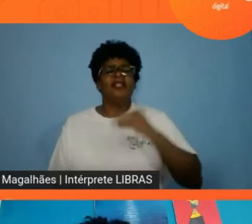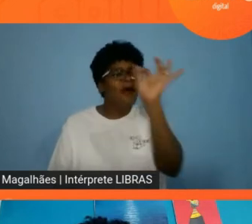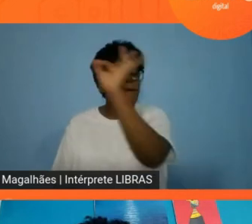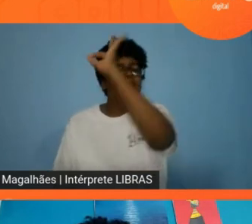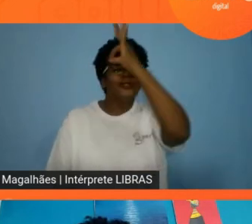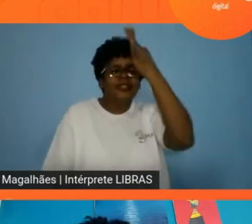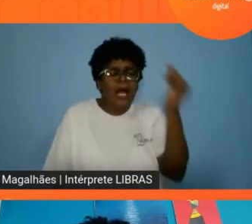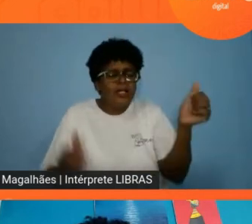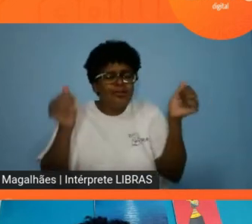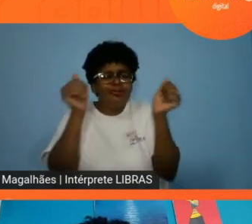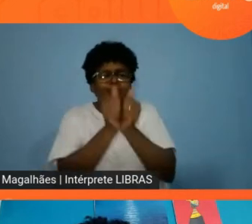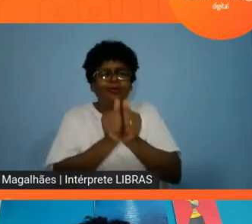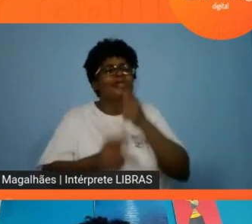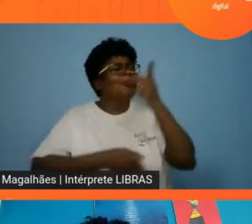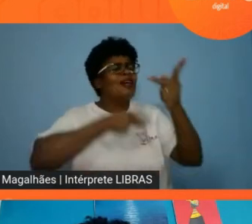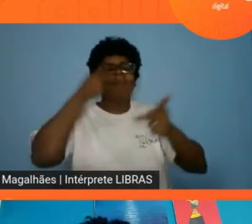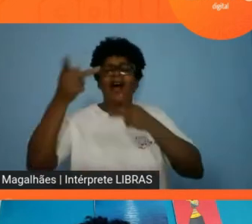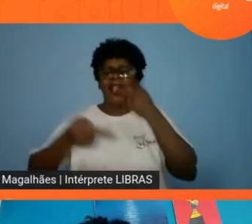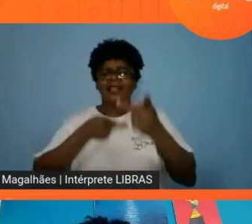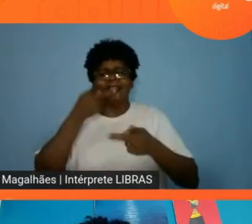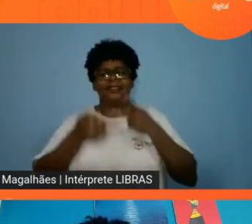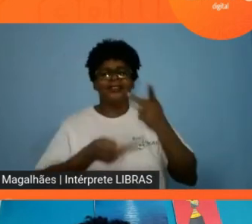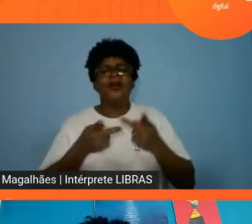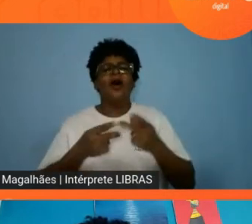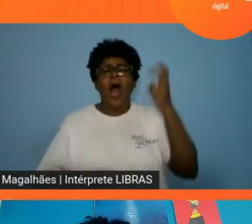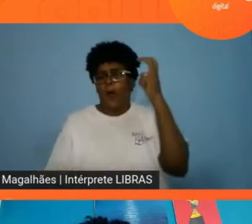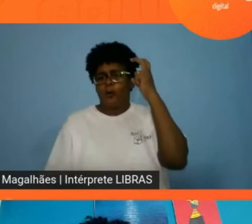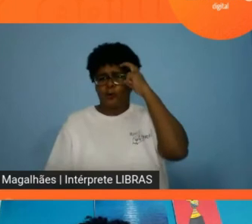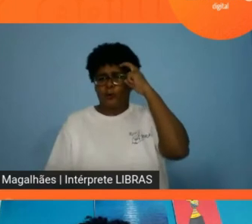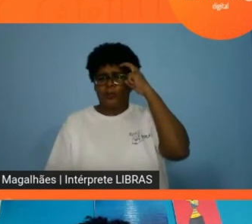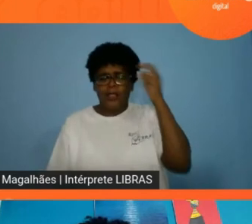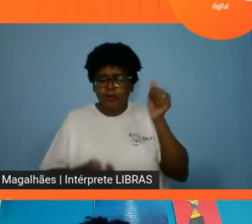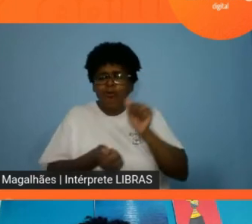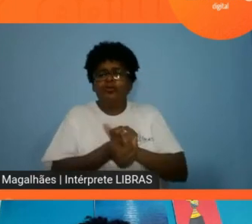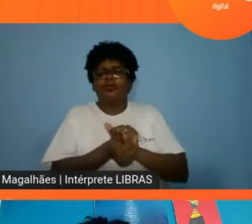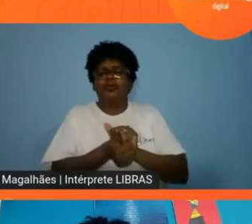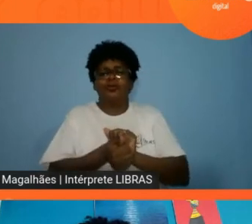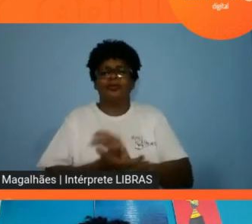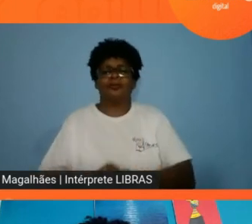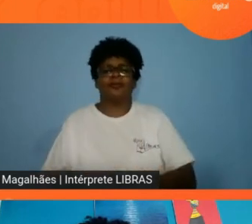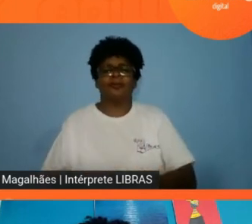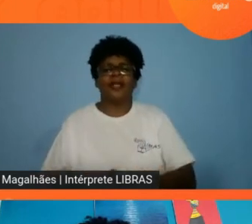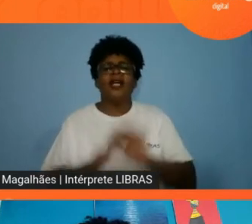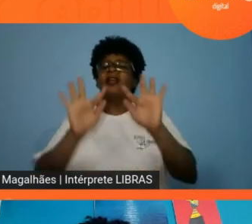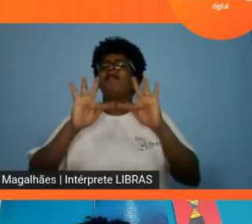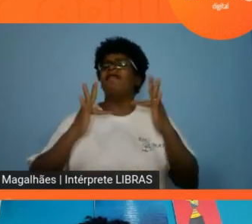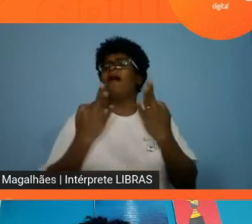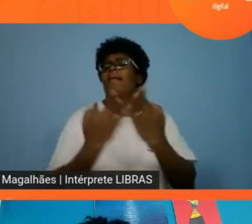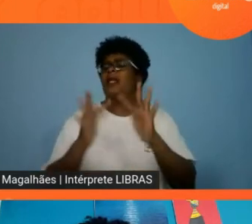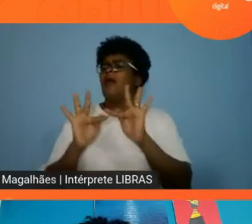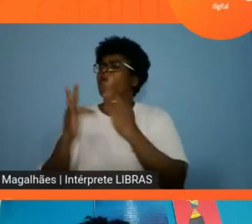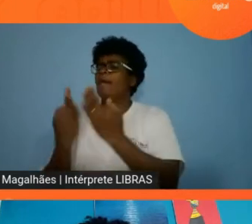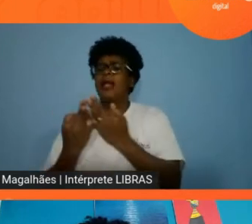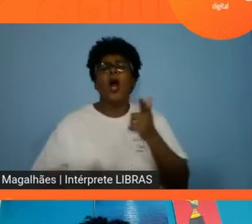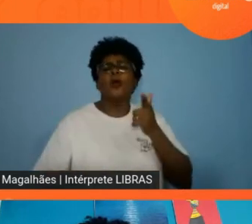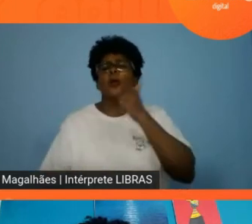aí cultuando, né, de perto a sua cultura, né, que teve famílias que conseguiram